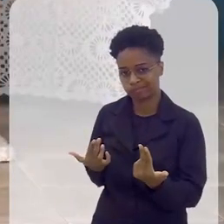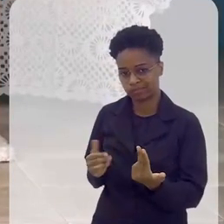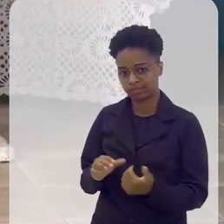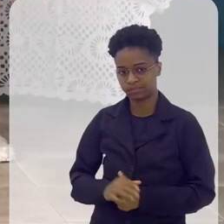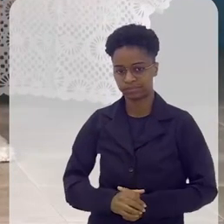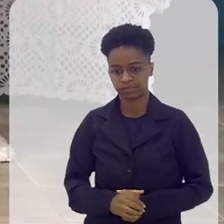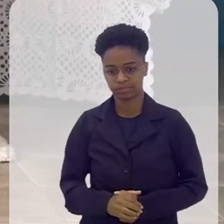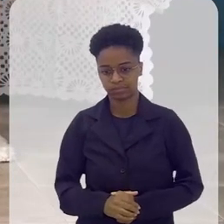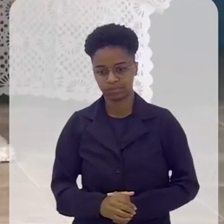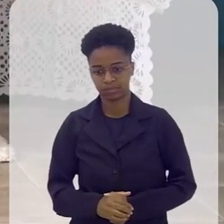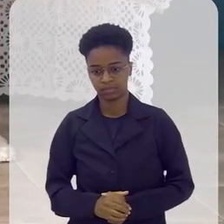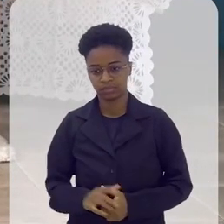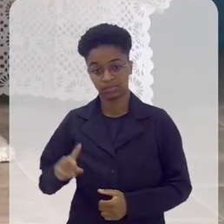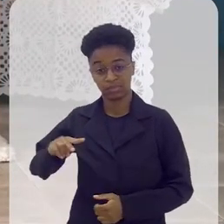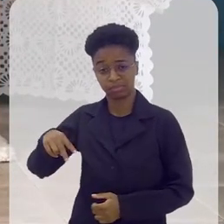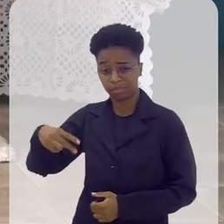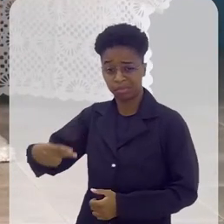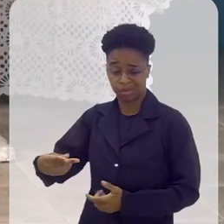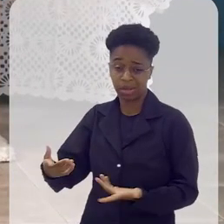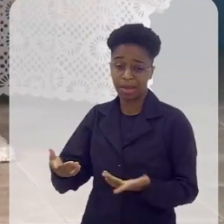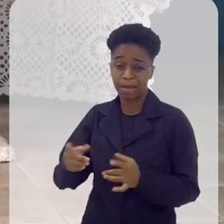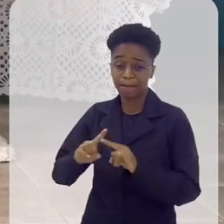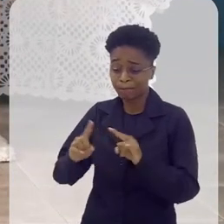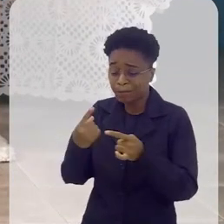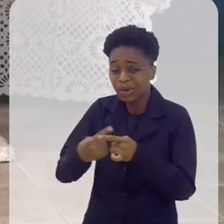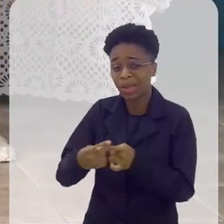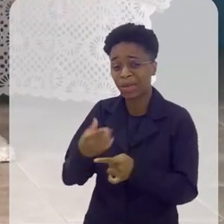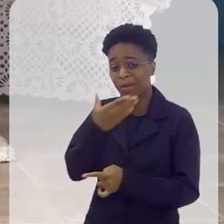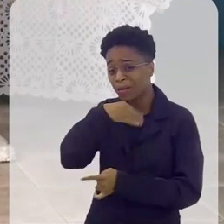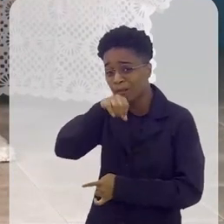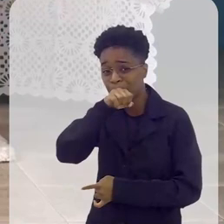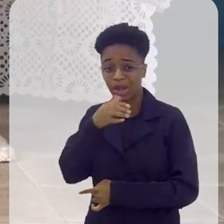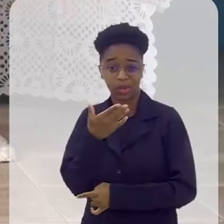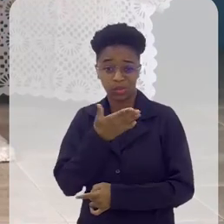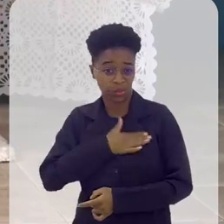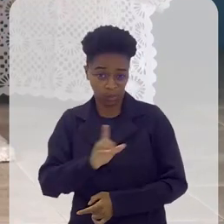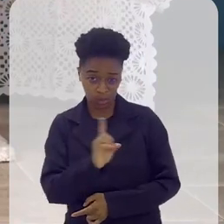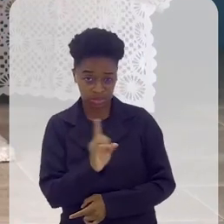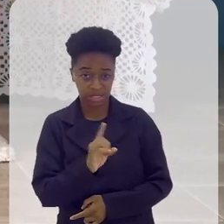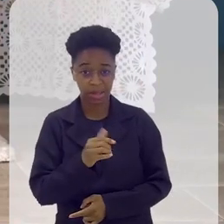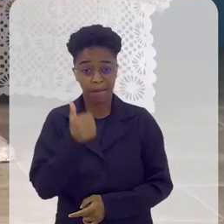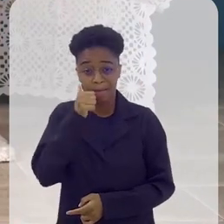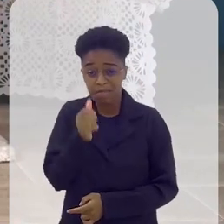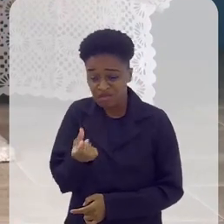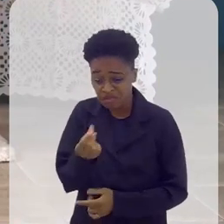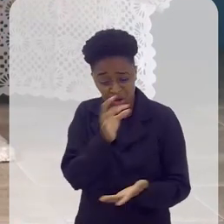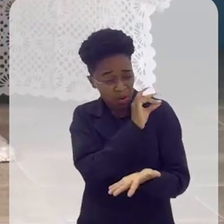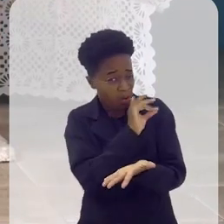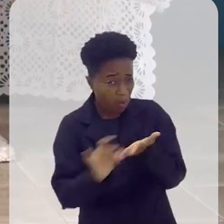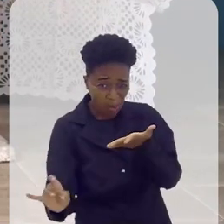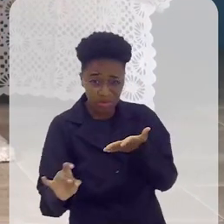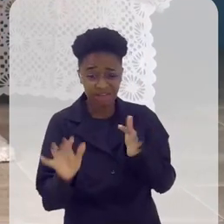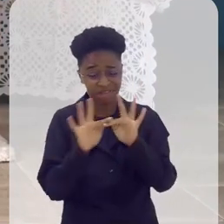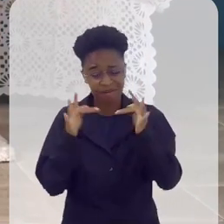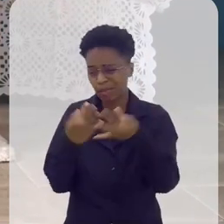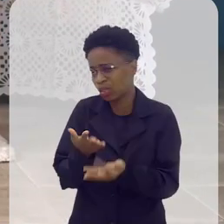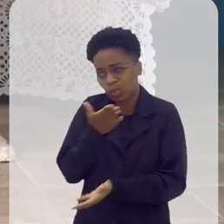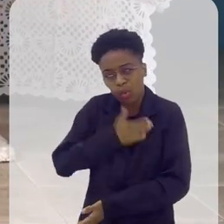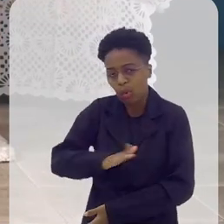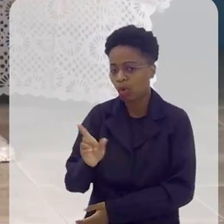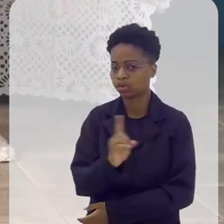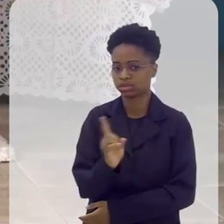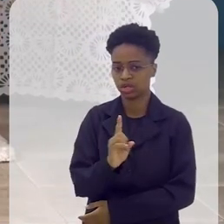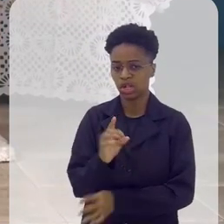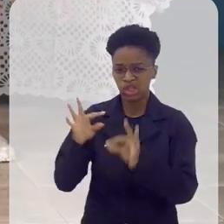mesma coisa para mim. Papai não gostava, minha avó detestava, meu irmão não gostava, minha família não